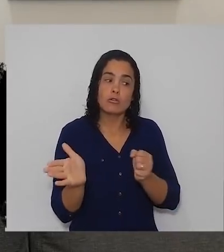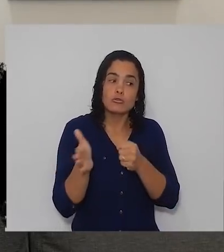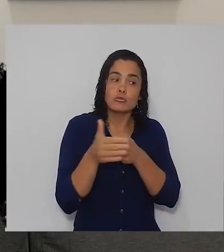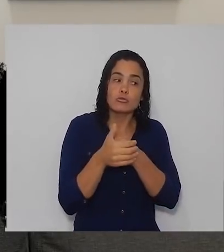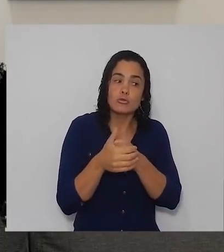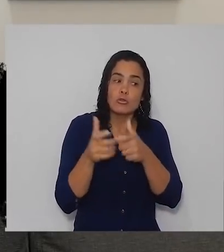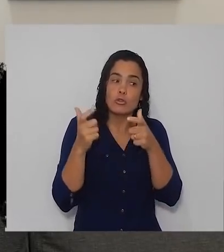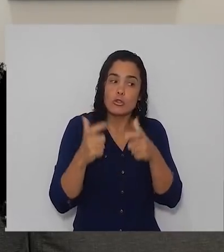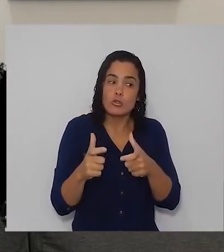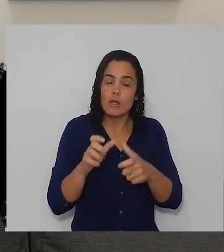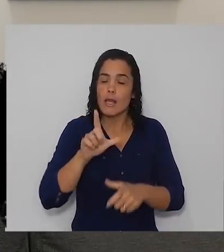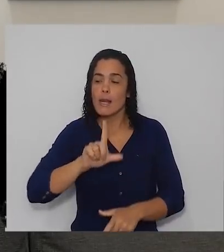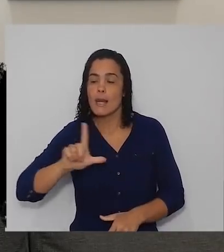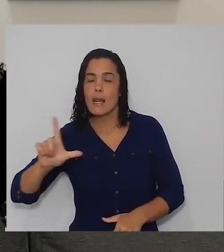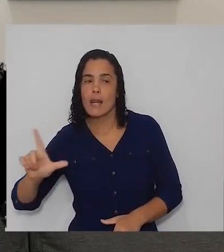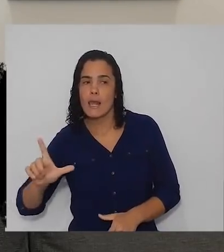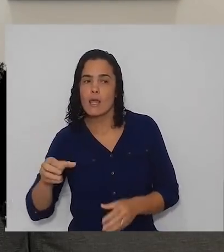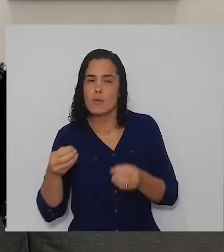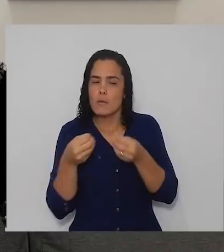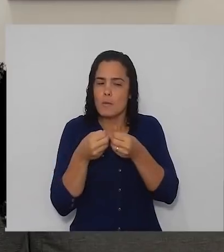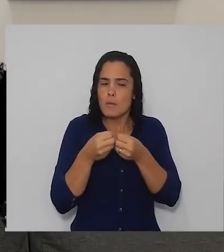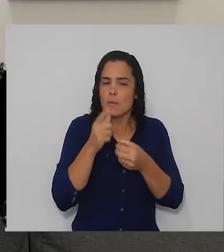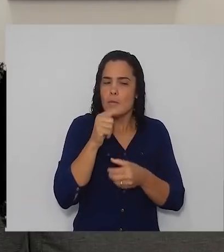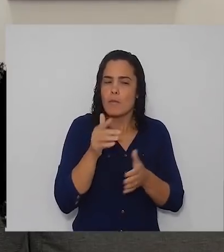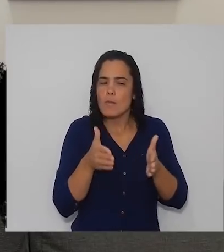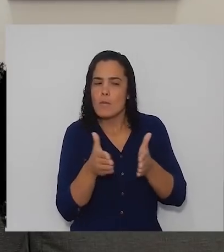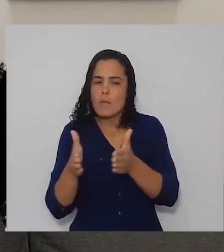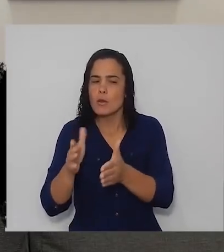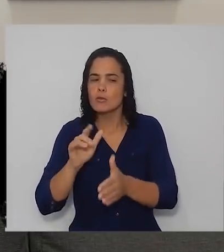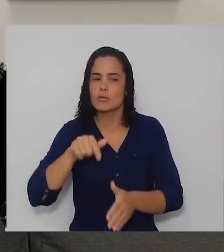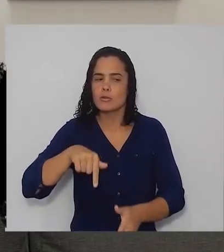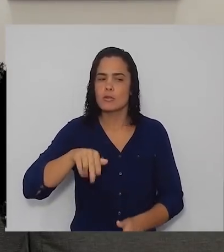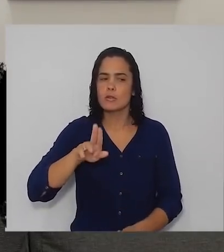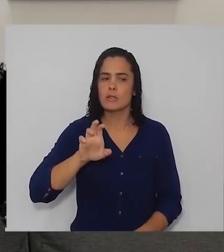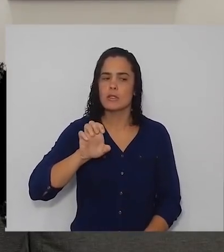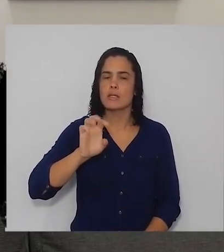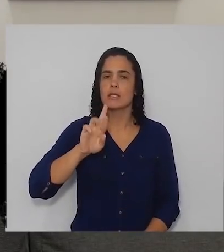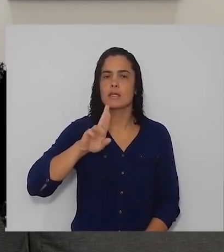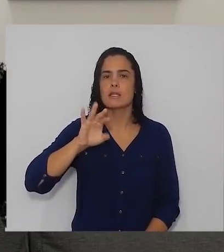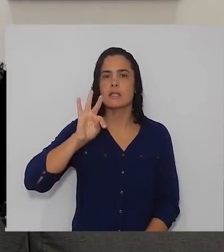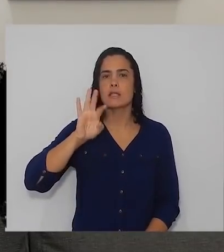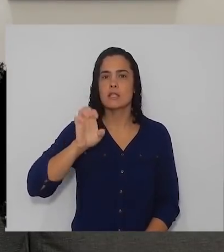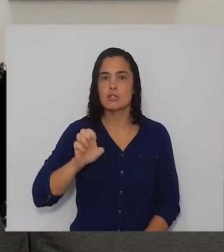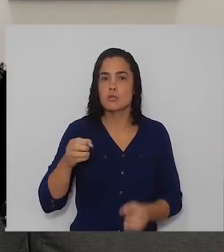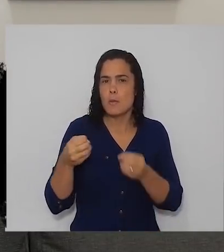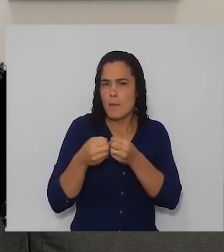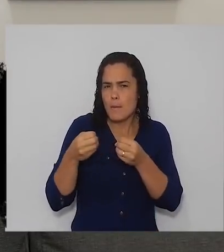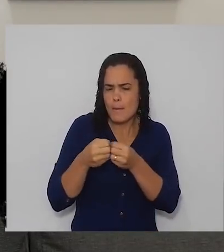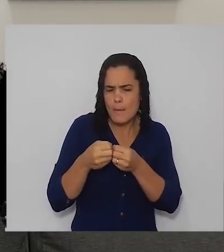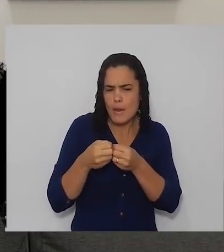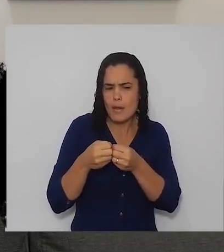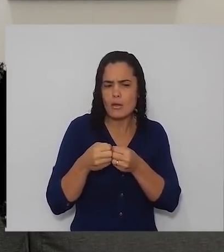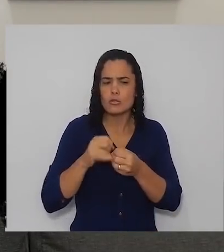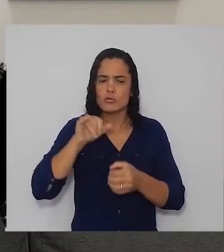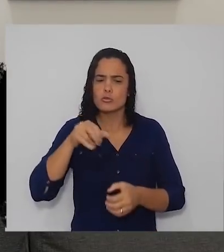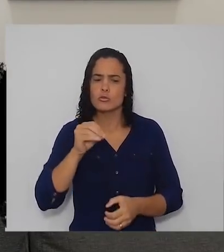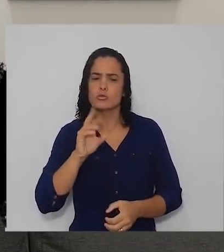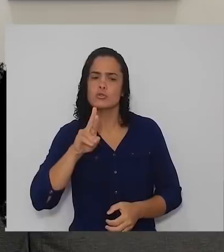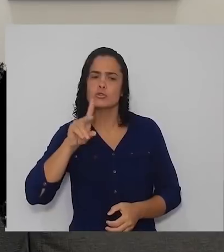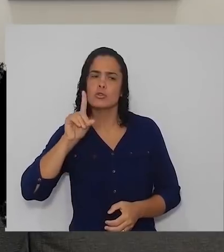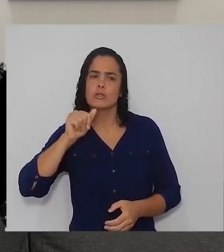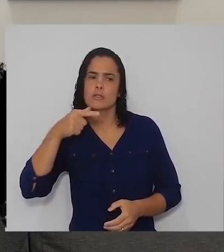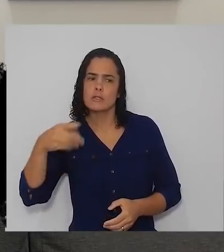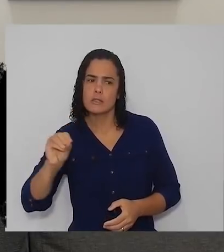Querite, nas imediações do Jordão. Você beberá a água do ribeiro e eu ordenei aos corvos que sustentem